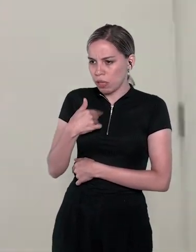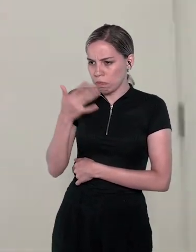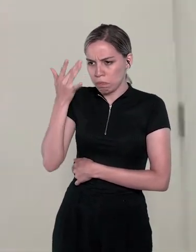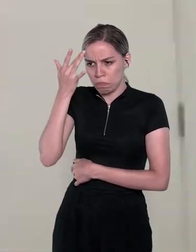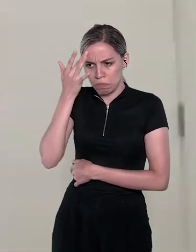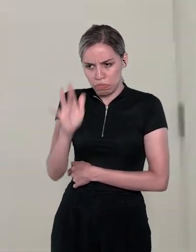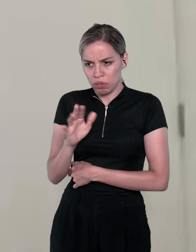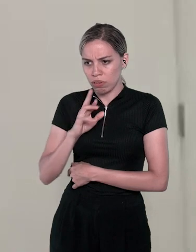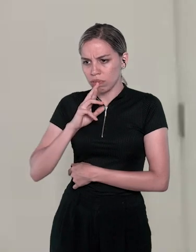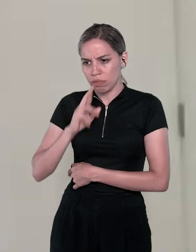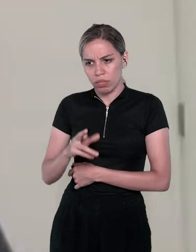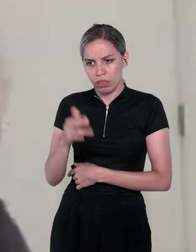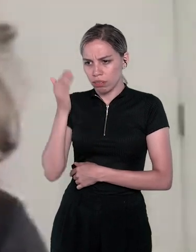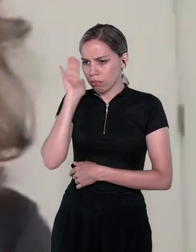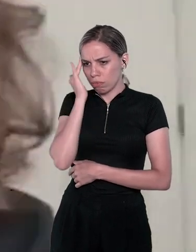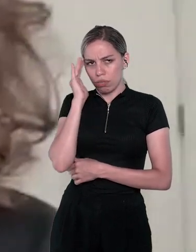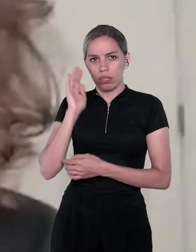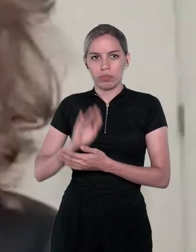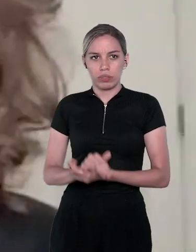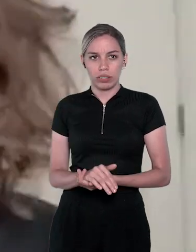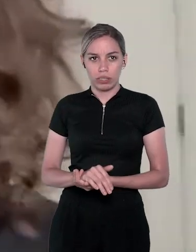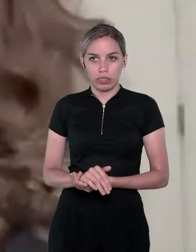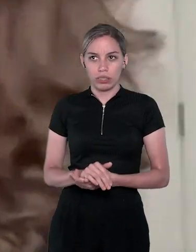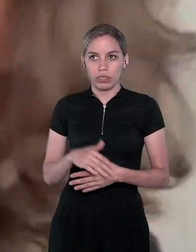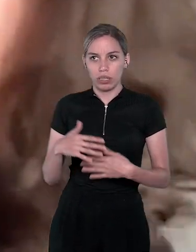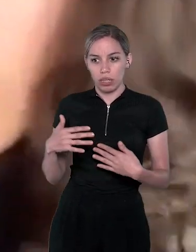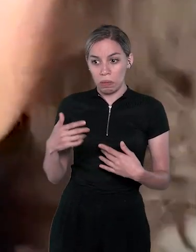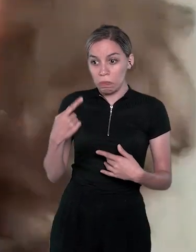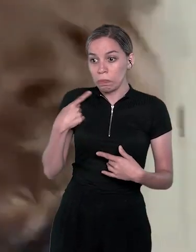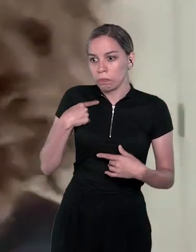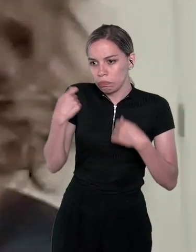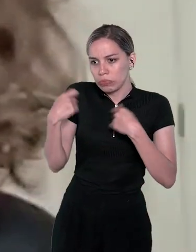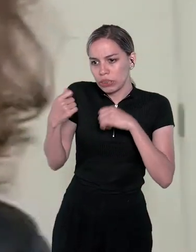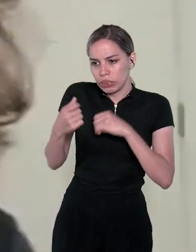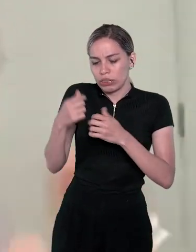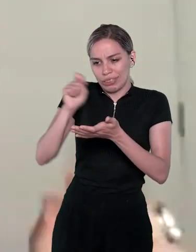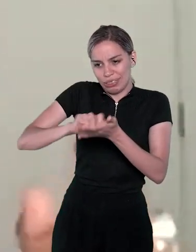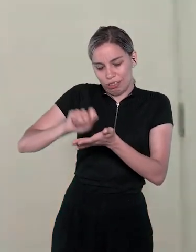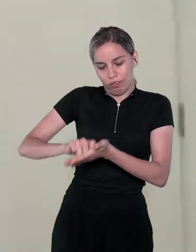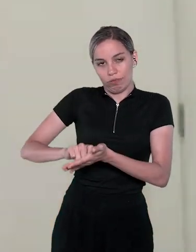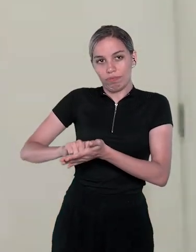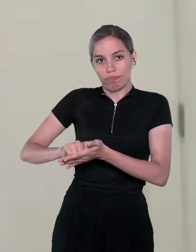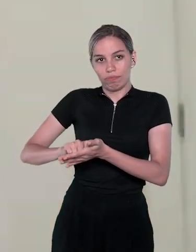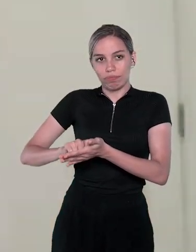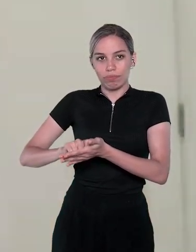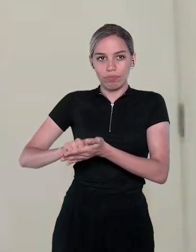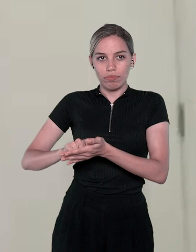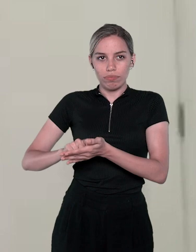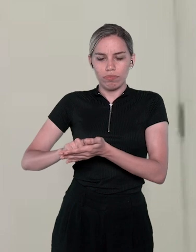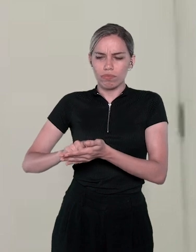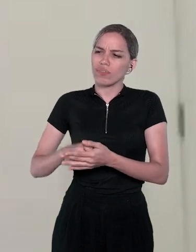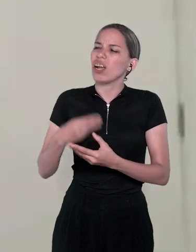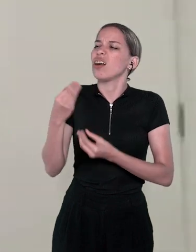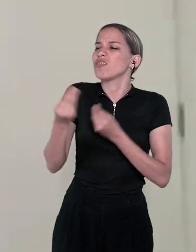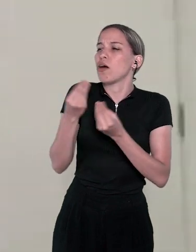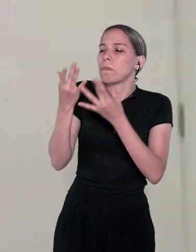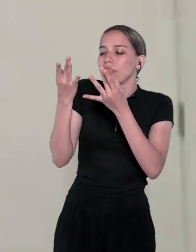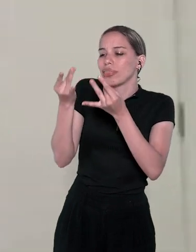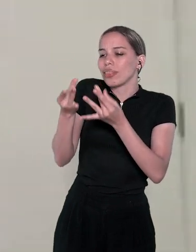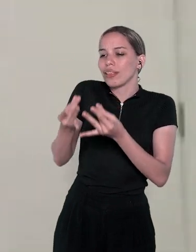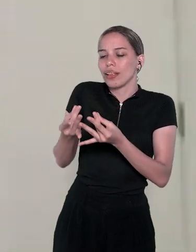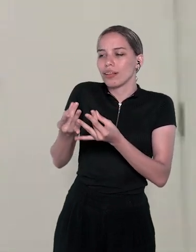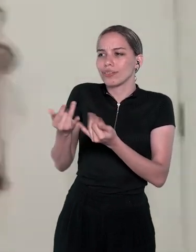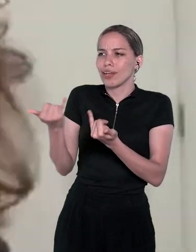e aí eu acho que eu tenho que escrever, né, de uma maneira mais livre, né, como que é, mais